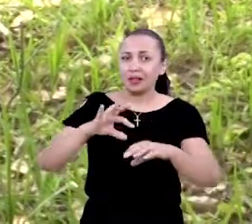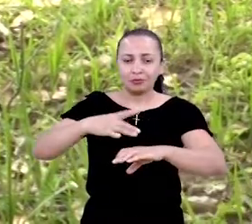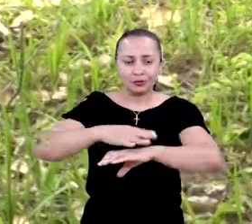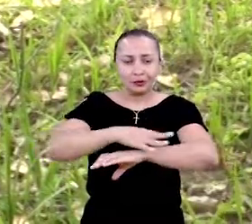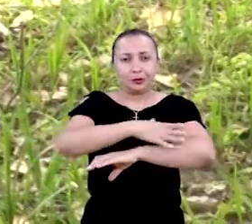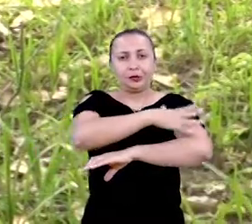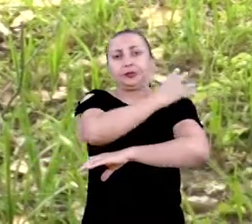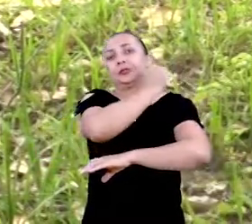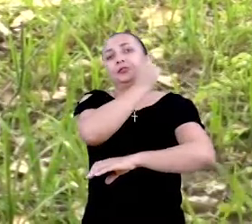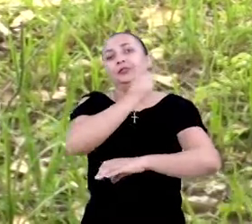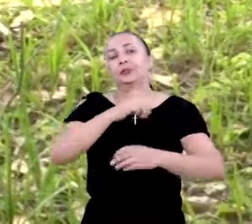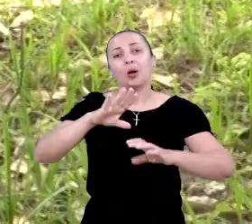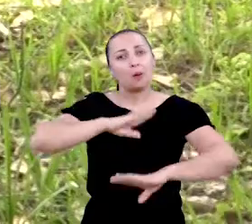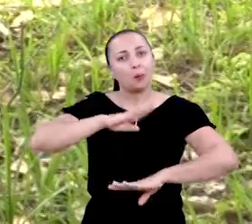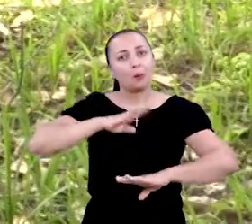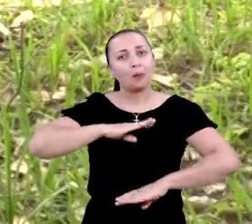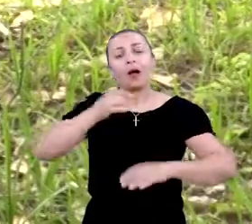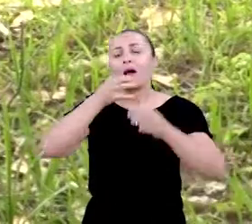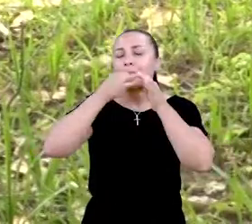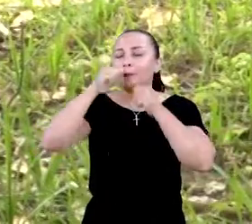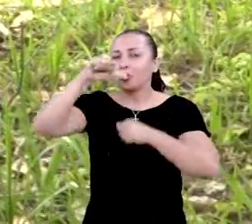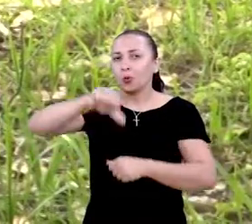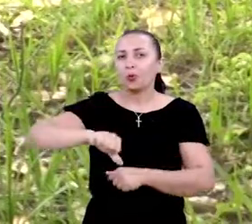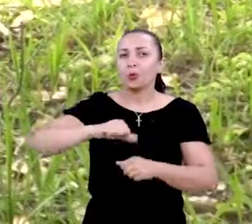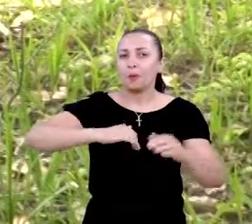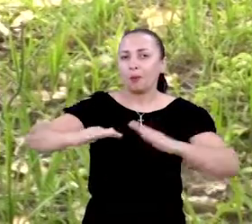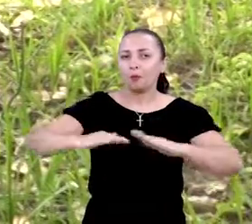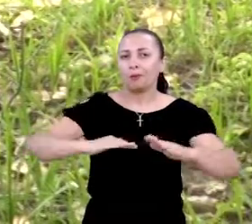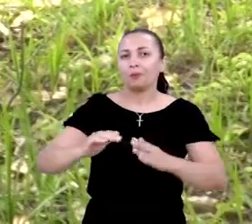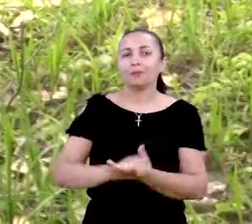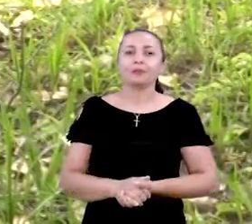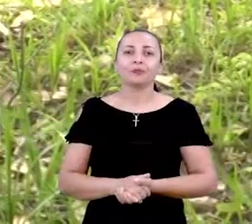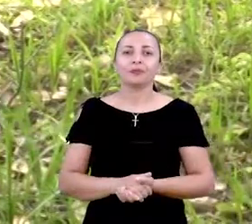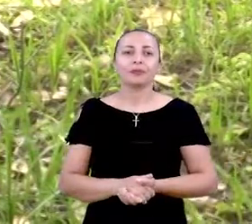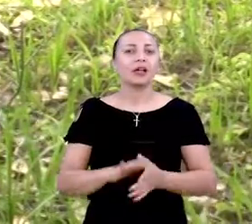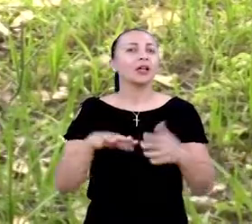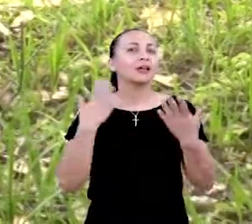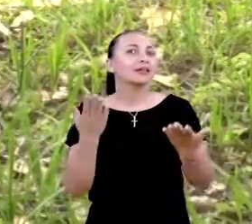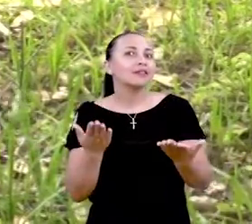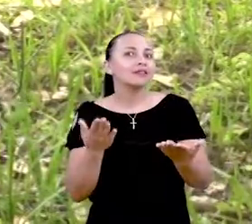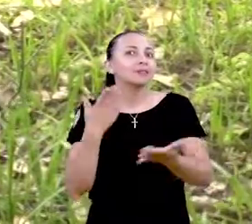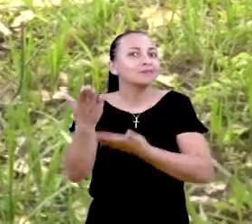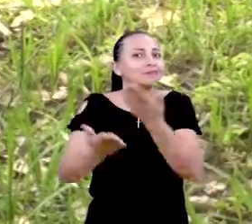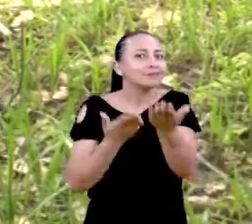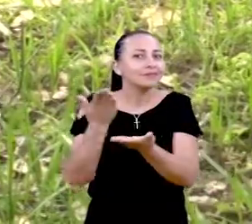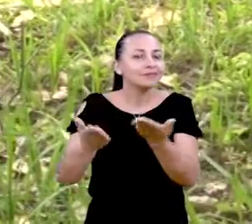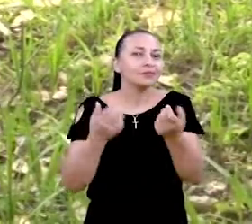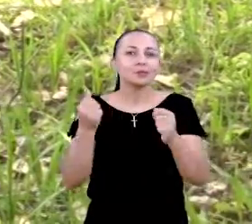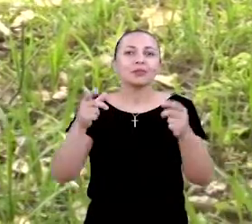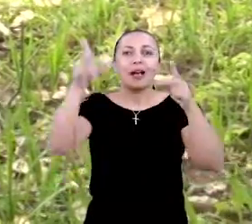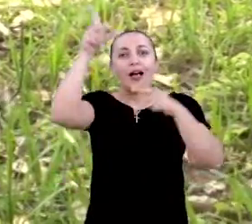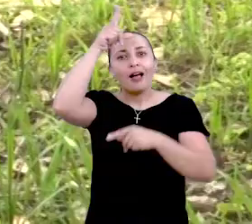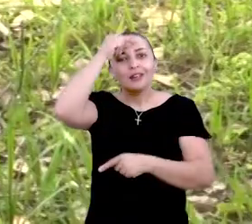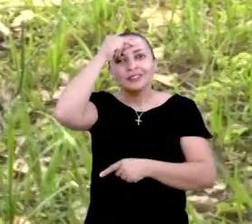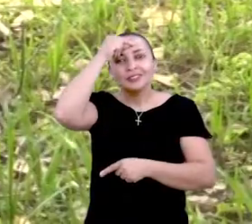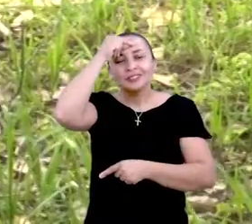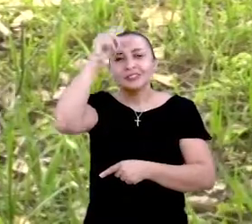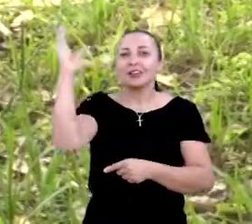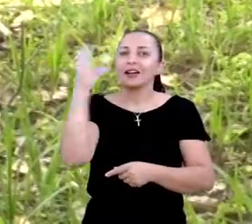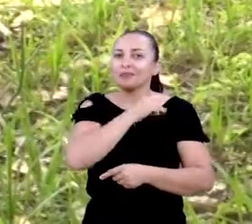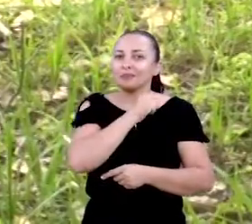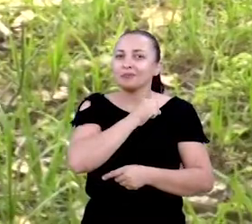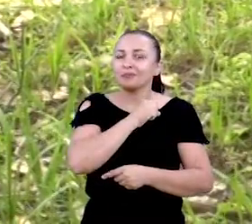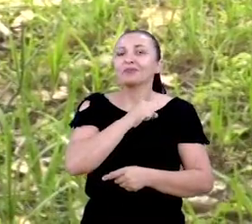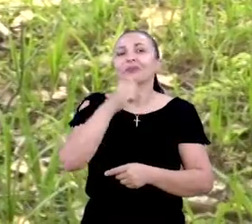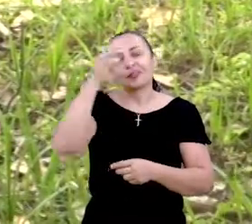irradia para outras partes do corpo e piora quando há movimento. E que tal um tratamento que pode trazer alívio em curto